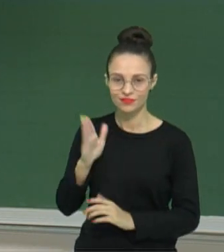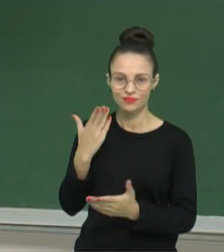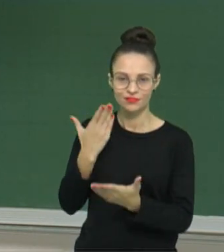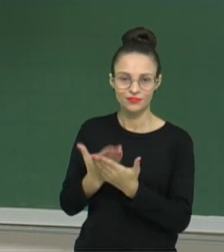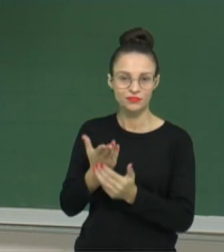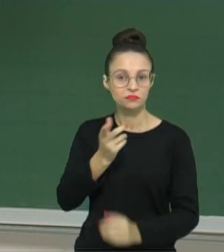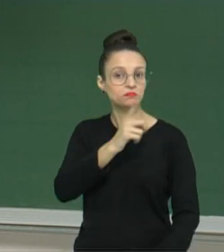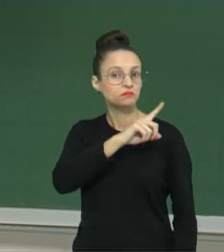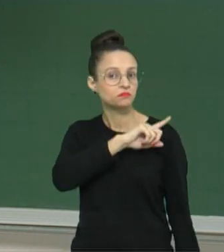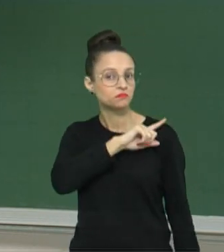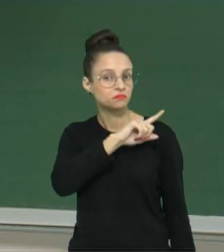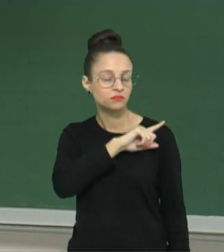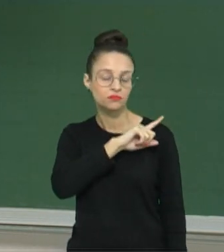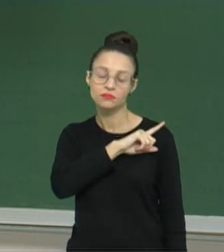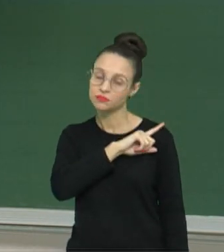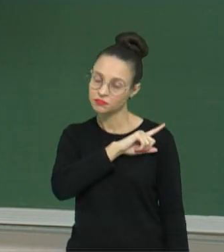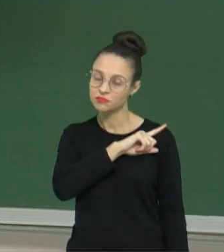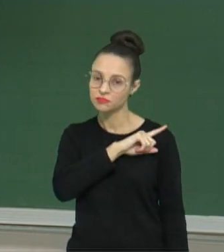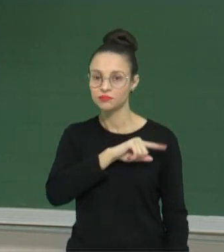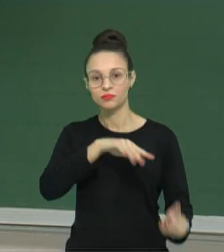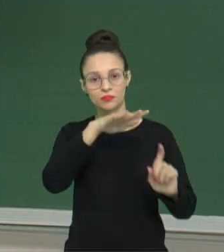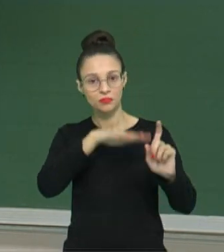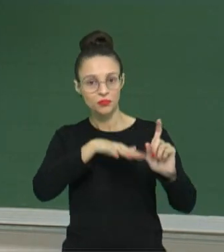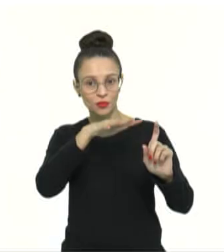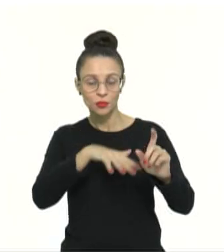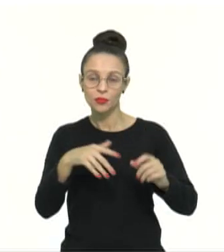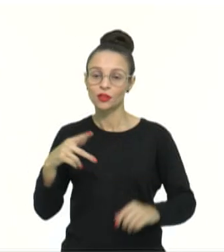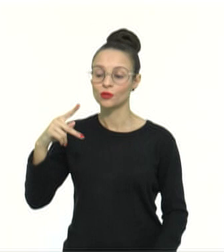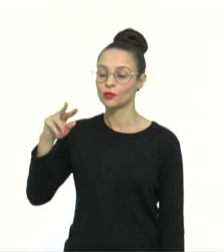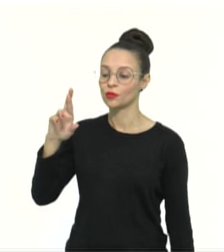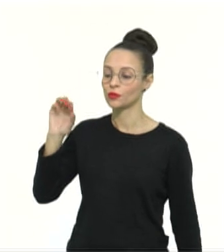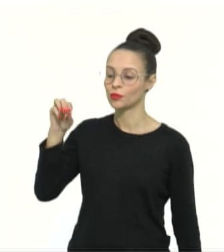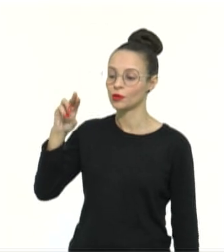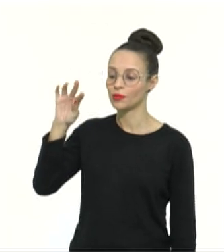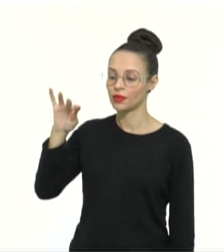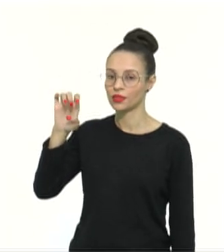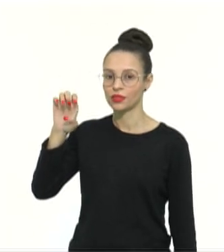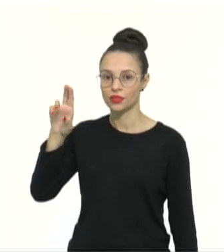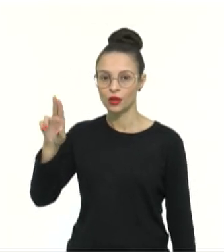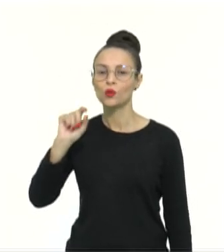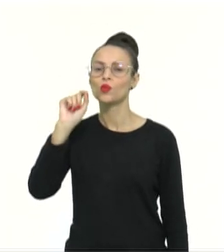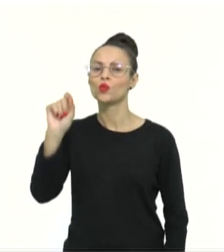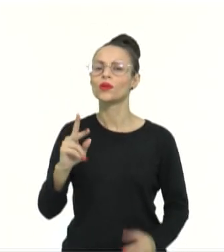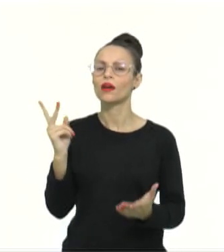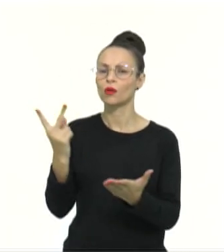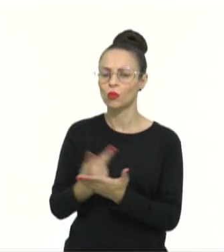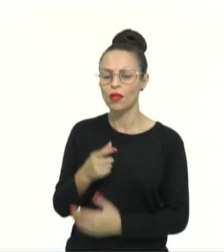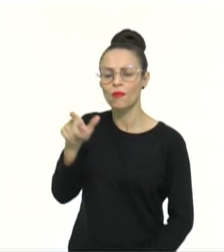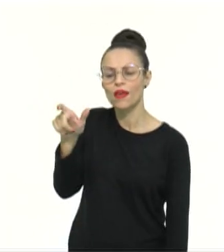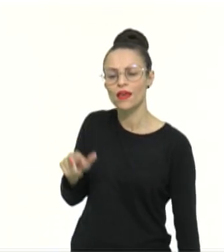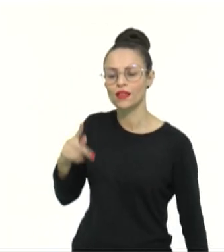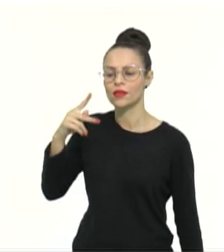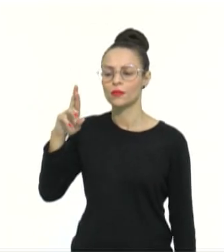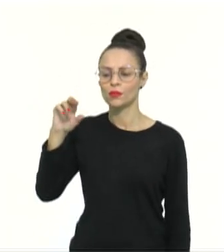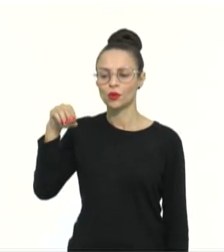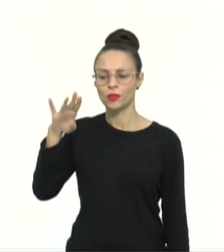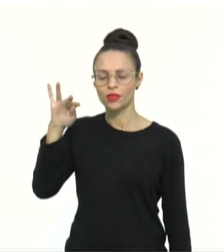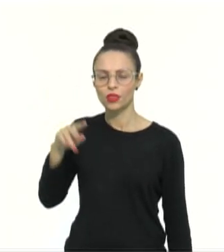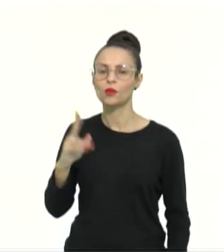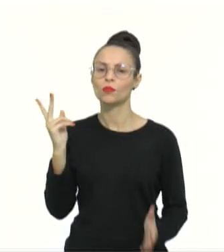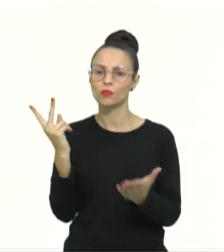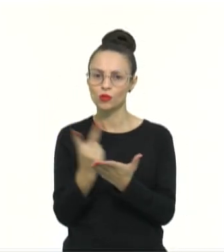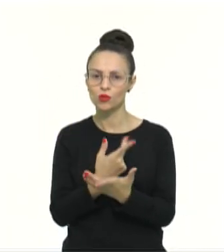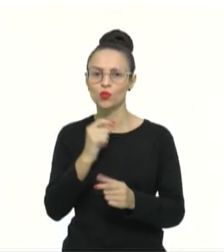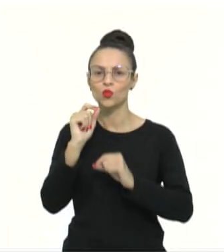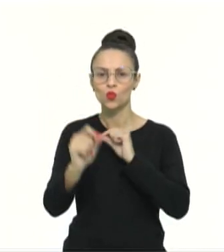no primeiro ano, o mito de Prometeu. Qual fora o crime de Prometeu que o levou a